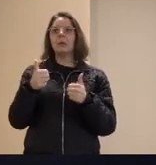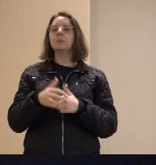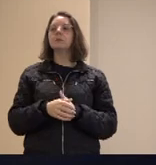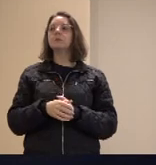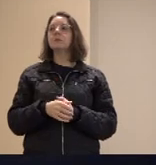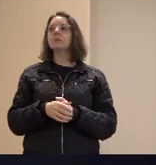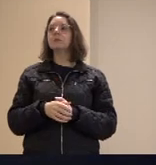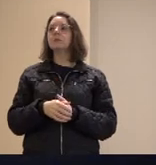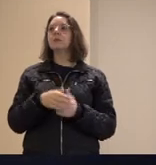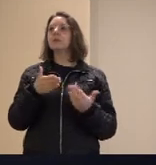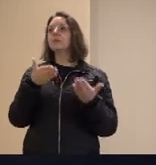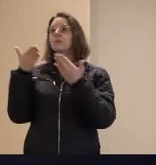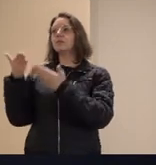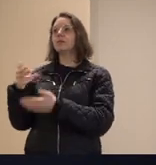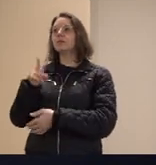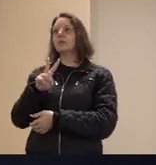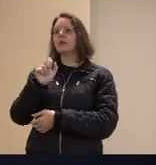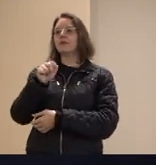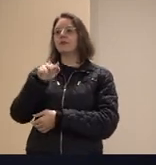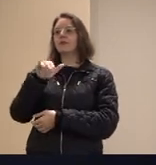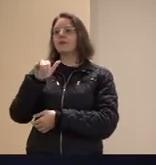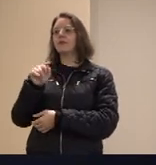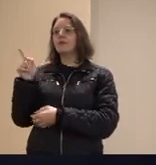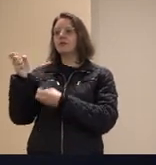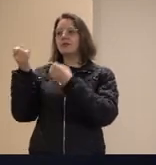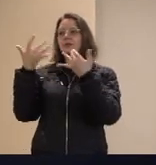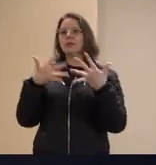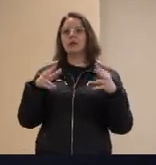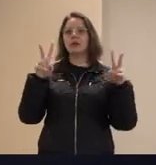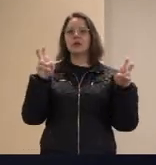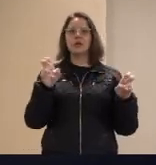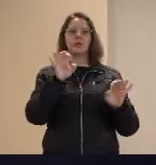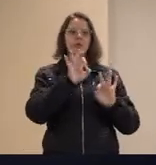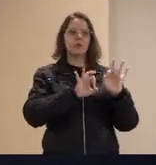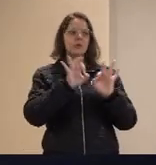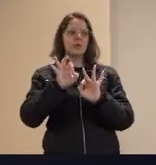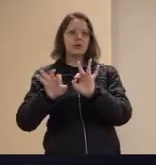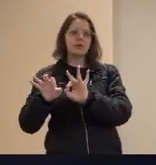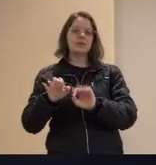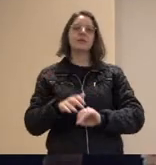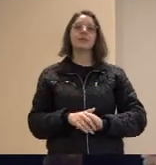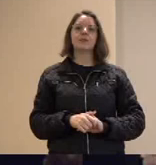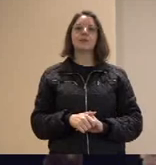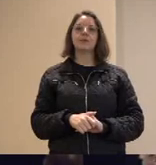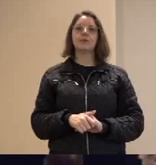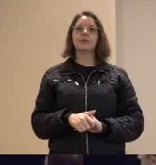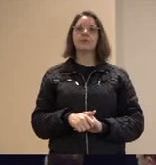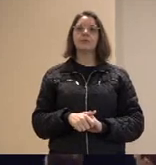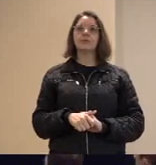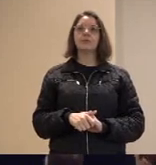a palavra agora para a Vânia, para falar sobre o reordenamento. Espera aí, Vânia.